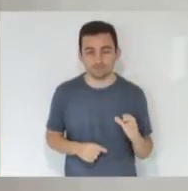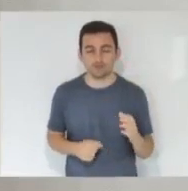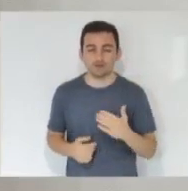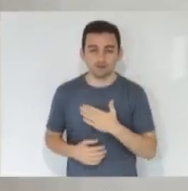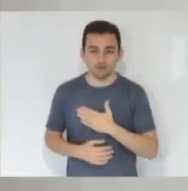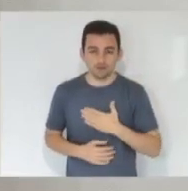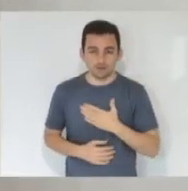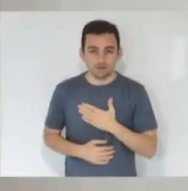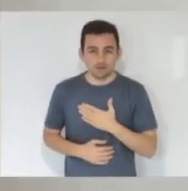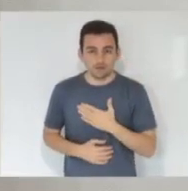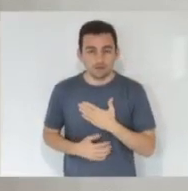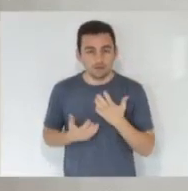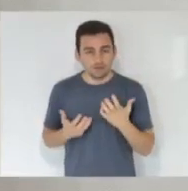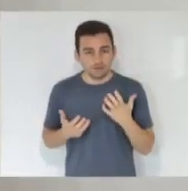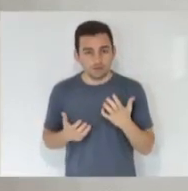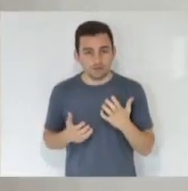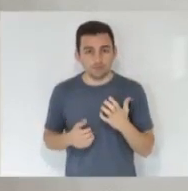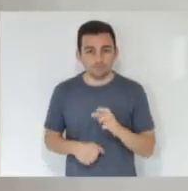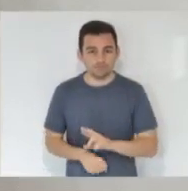que, em nome